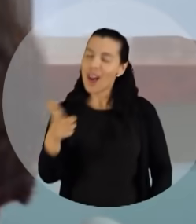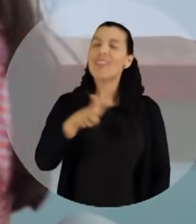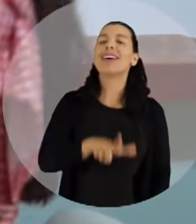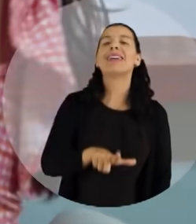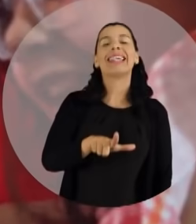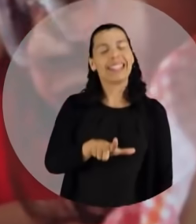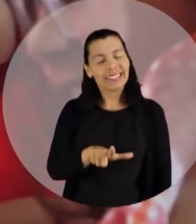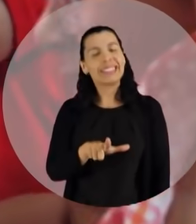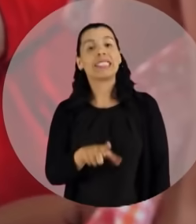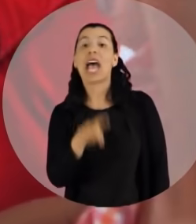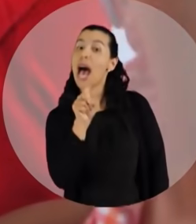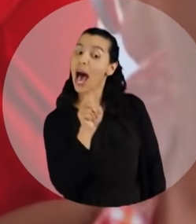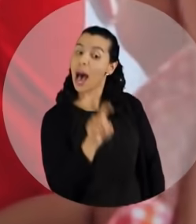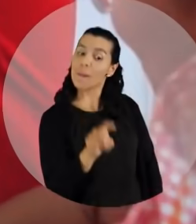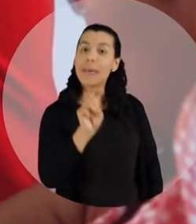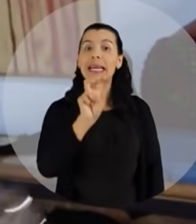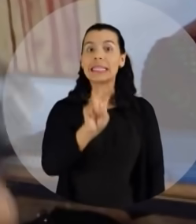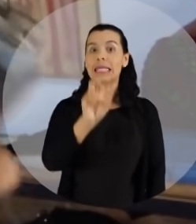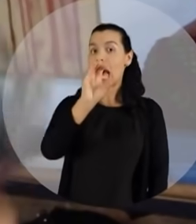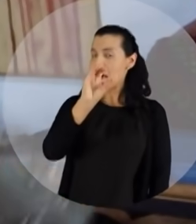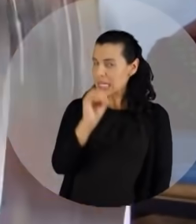novamente.